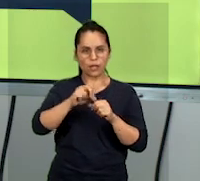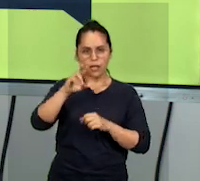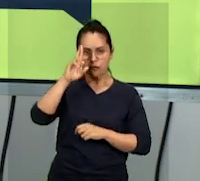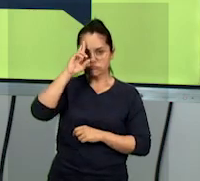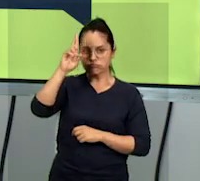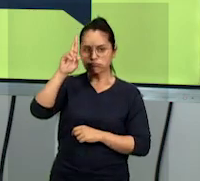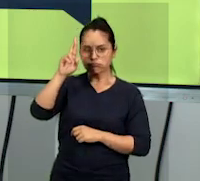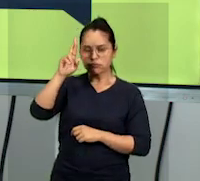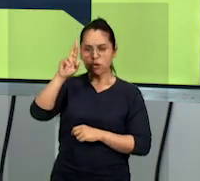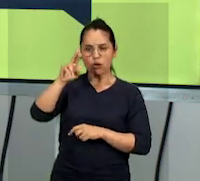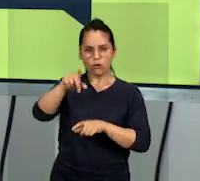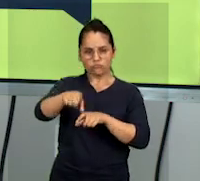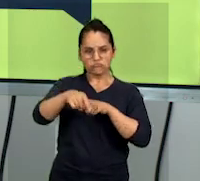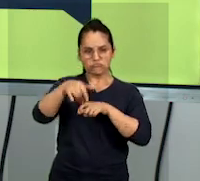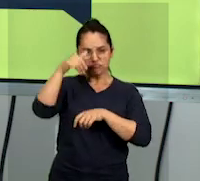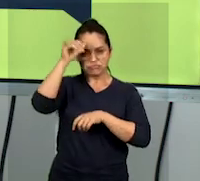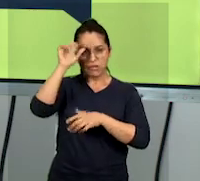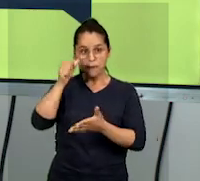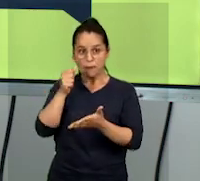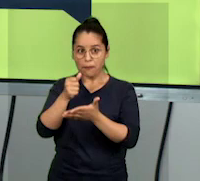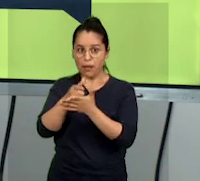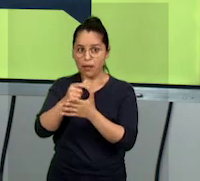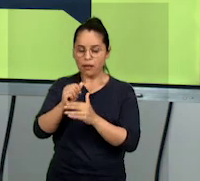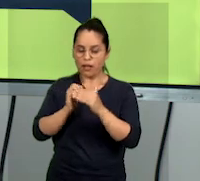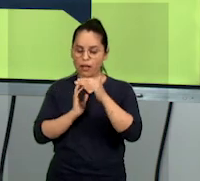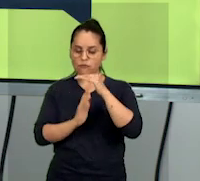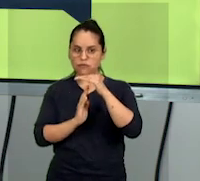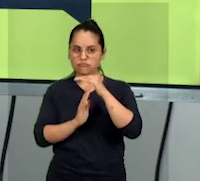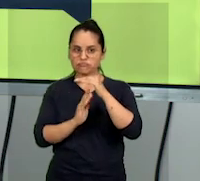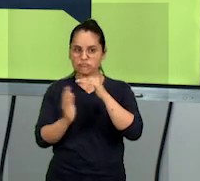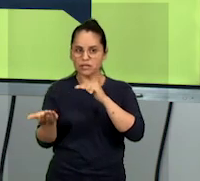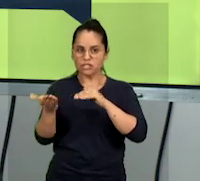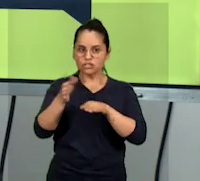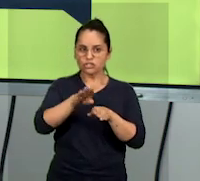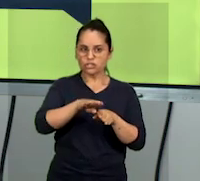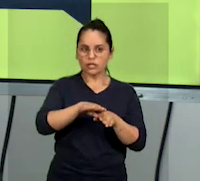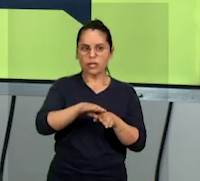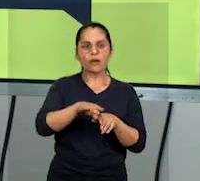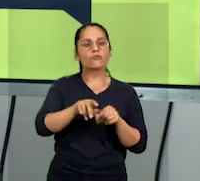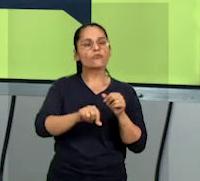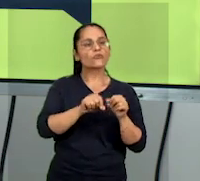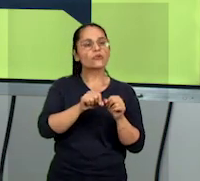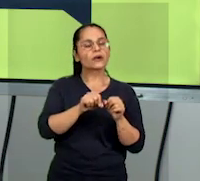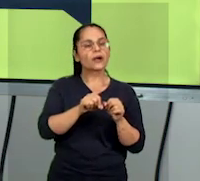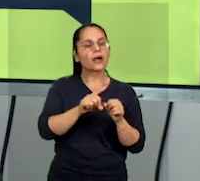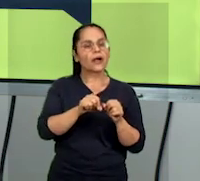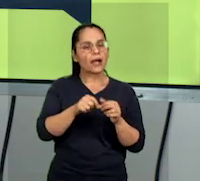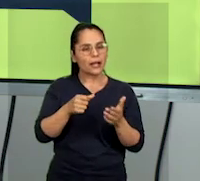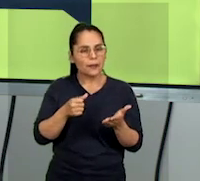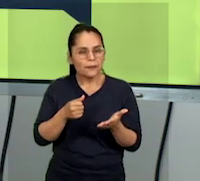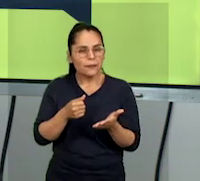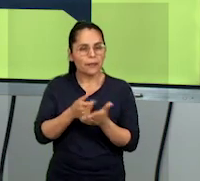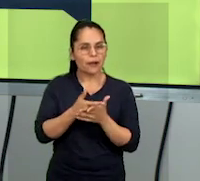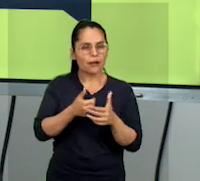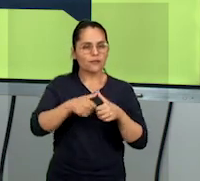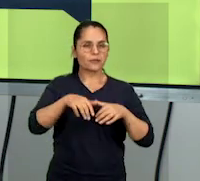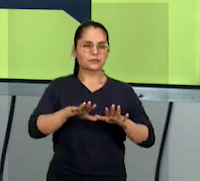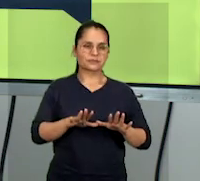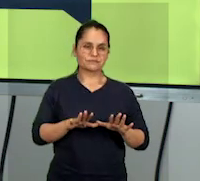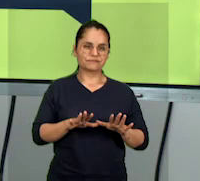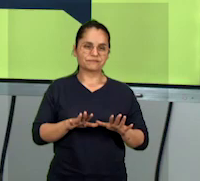fazenda financiava, pagava para o estrangeiro vir para cá, chegando aqui o estrangeiro tinha que pagar a estadia